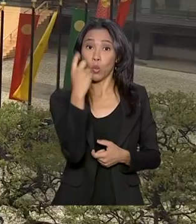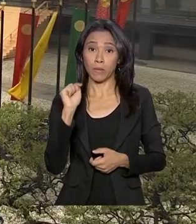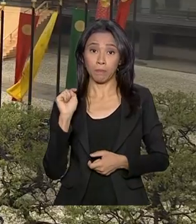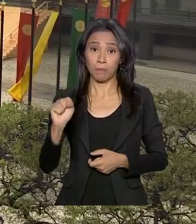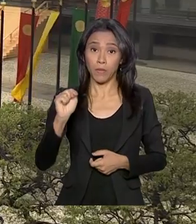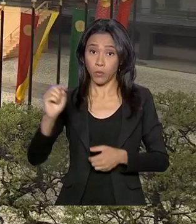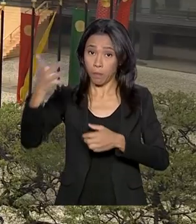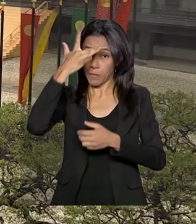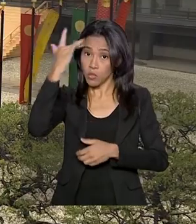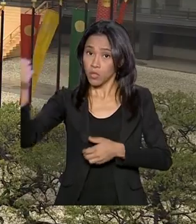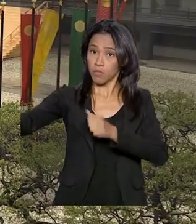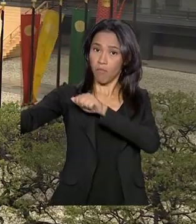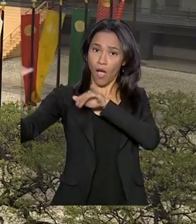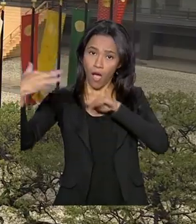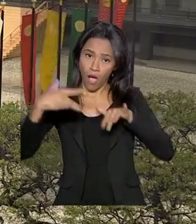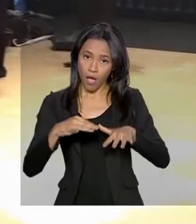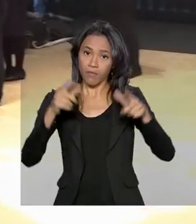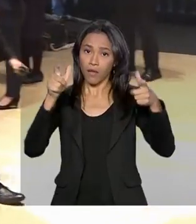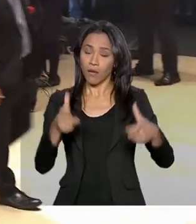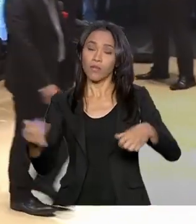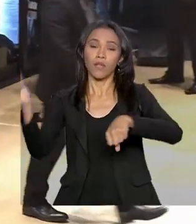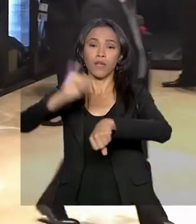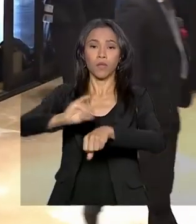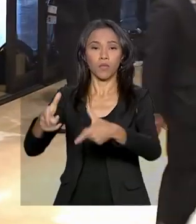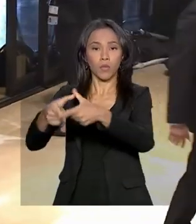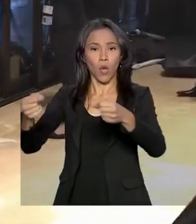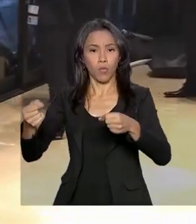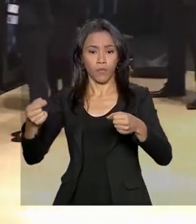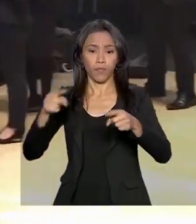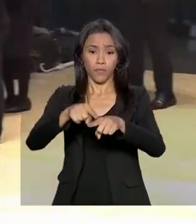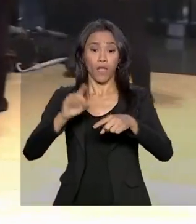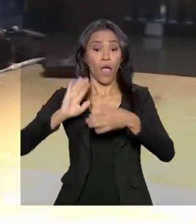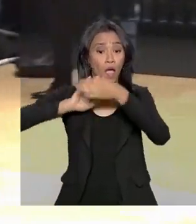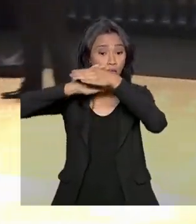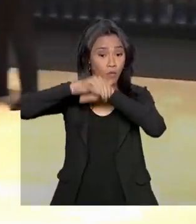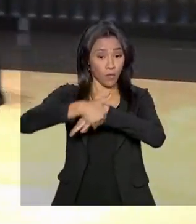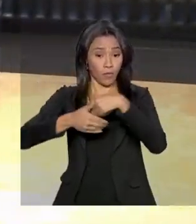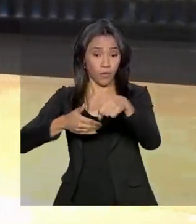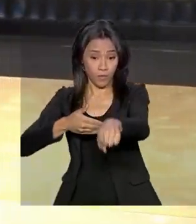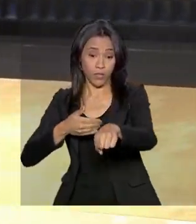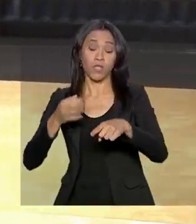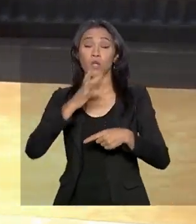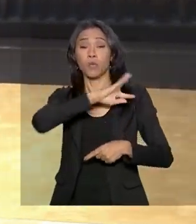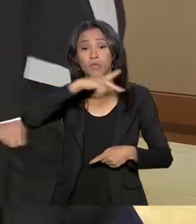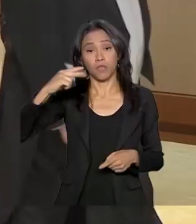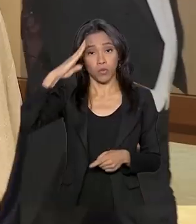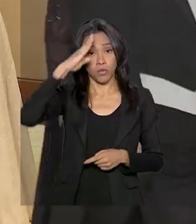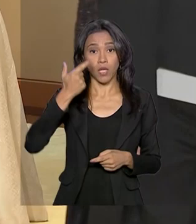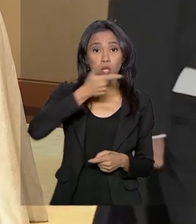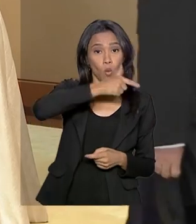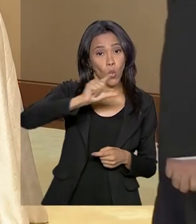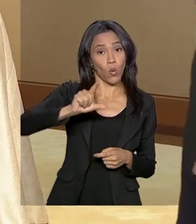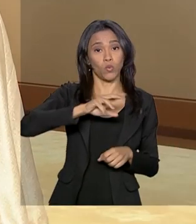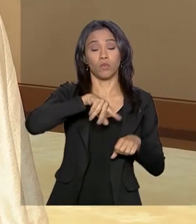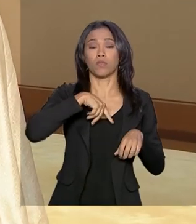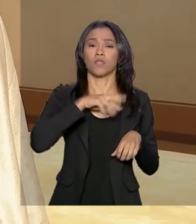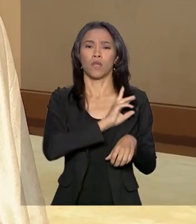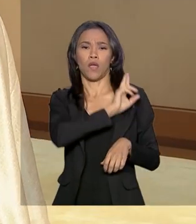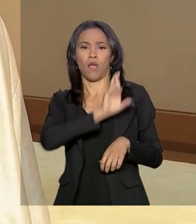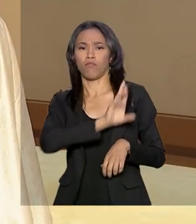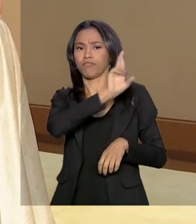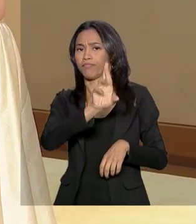convidados no Palácio Imperial de Tóquio. No fim do dia, o presidente Bolsonaro e outras autoridades participaram de um